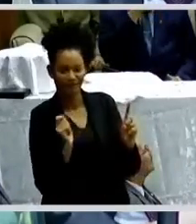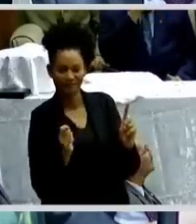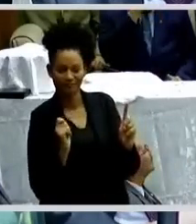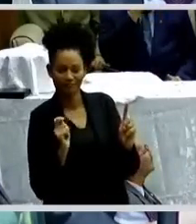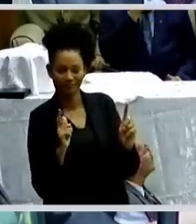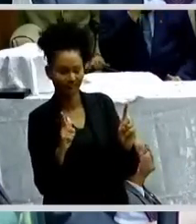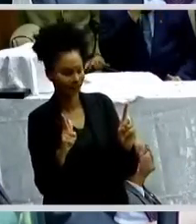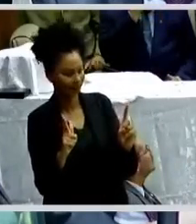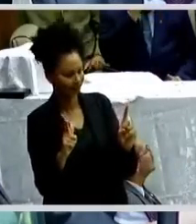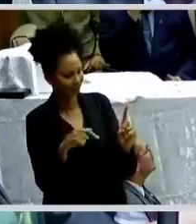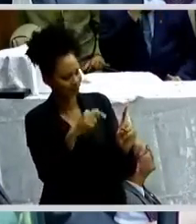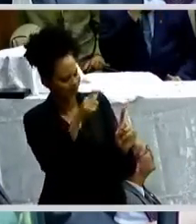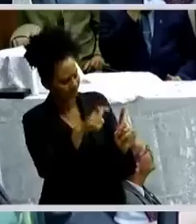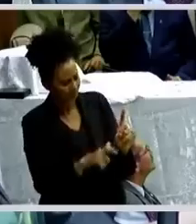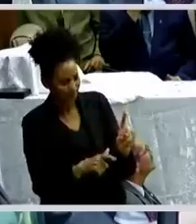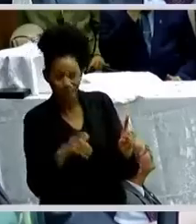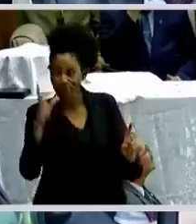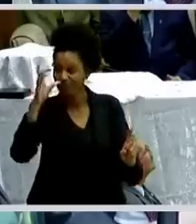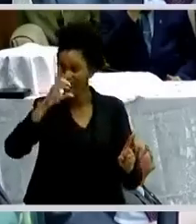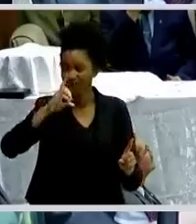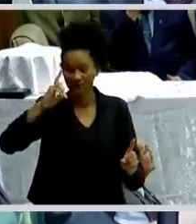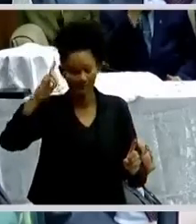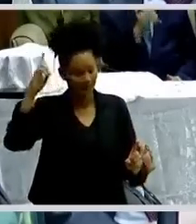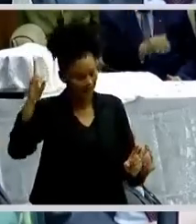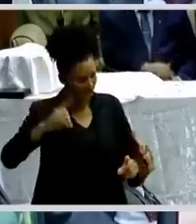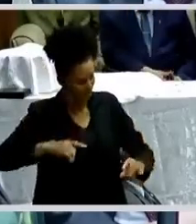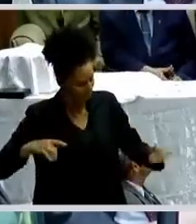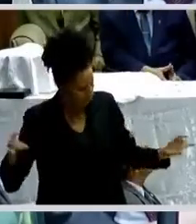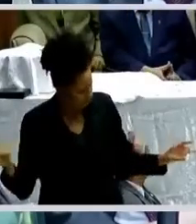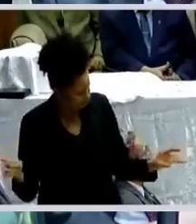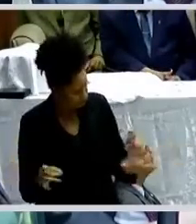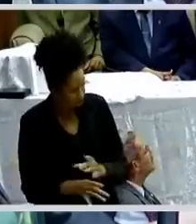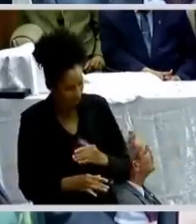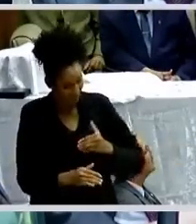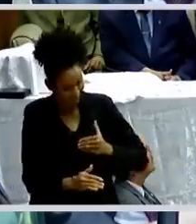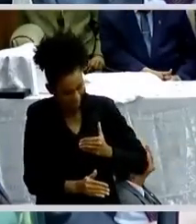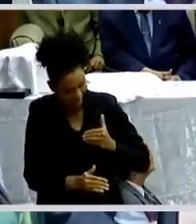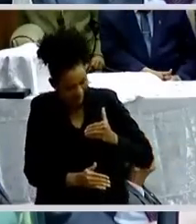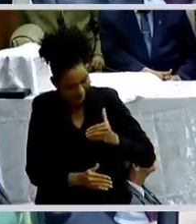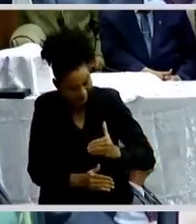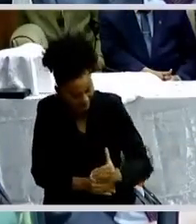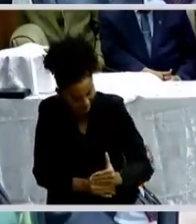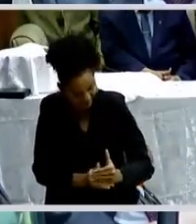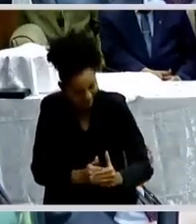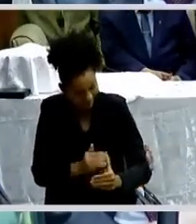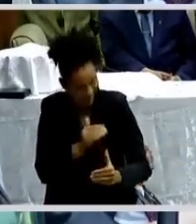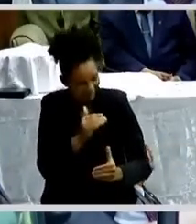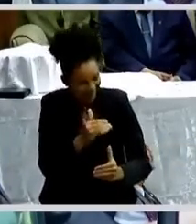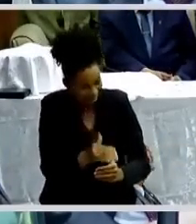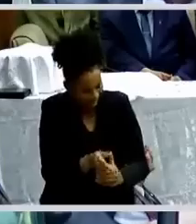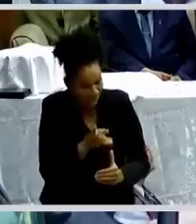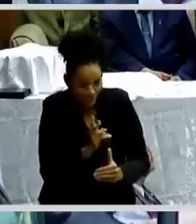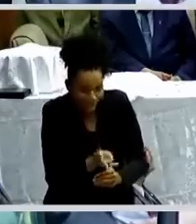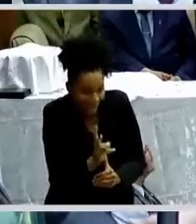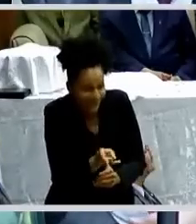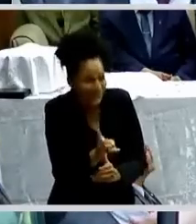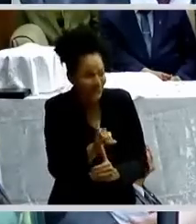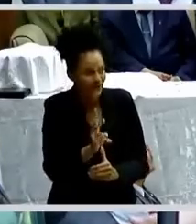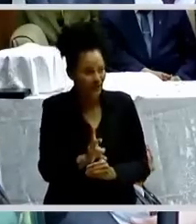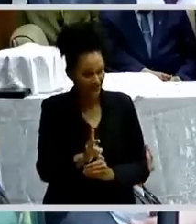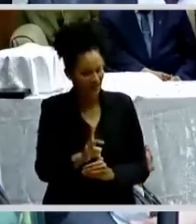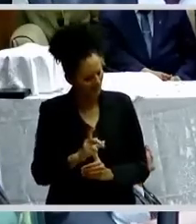estava pronto a ratificar a dinastia, que é a sequência da família no domínio, então, de Saul,